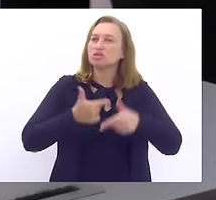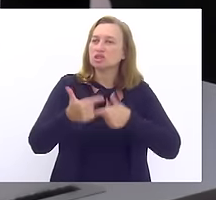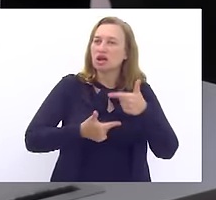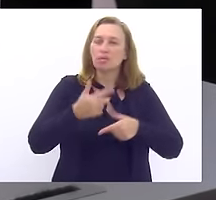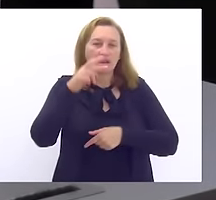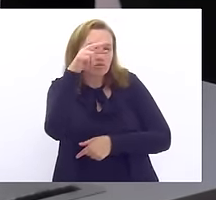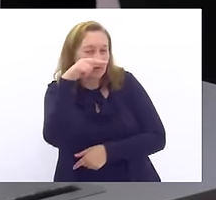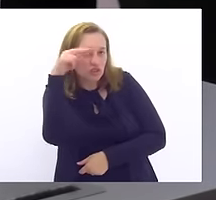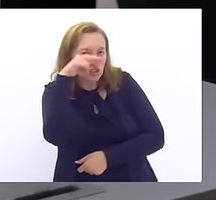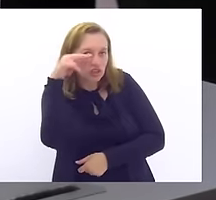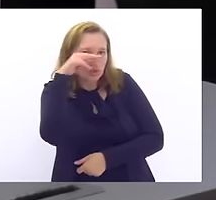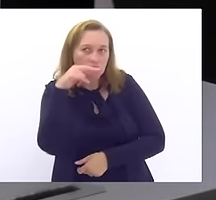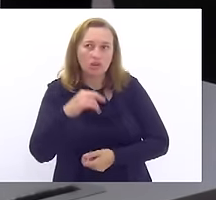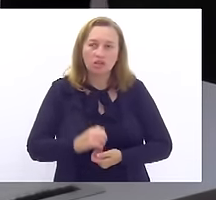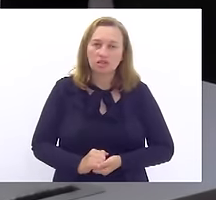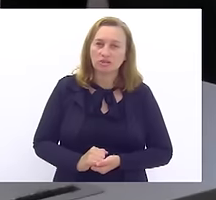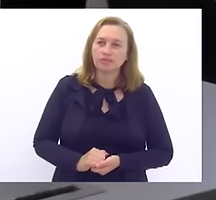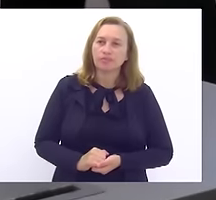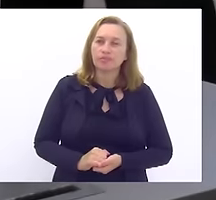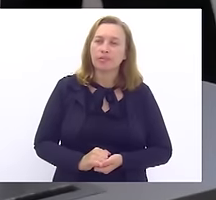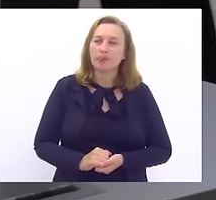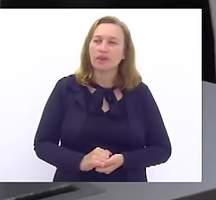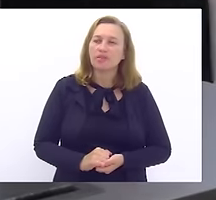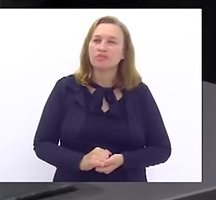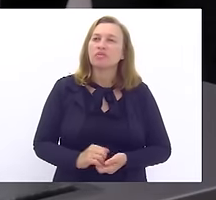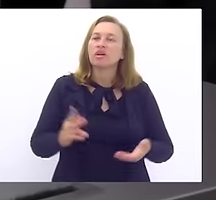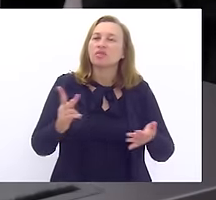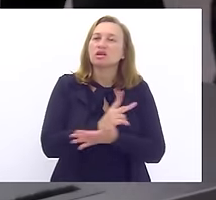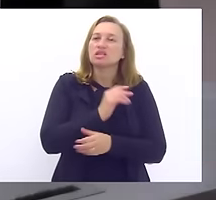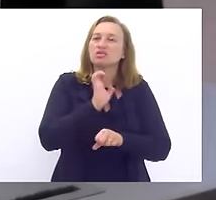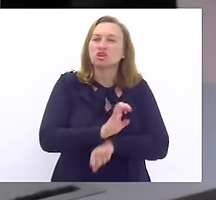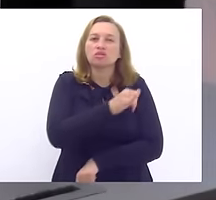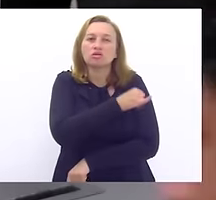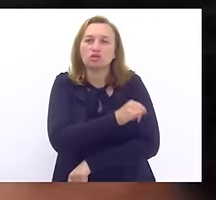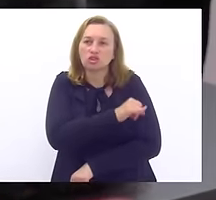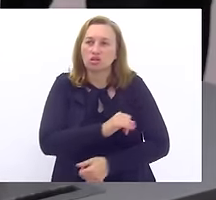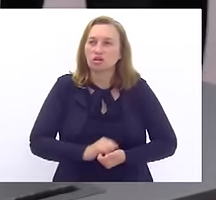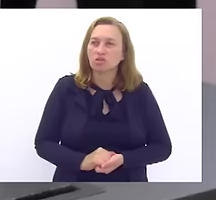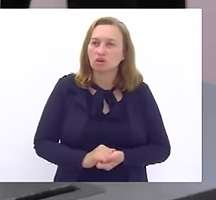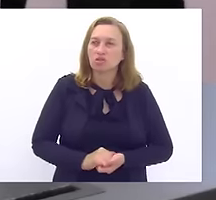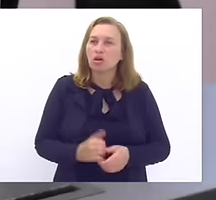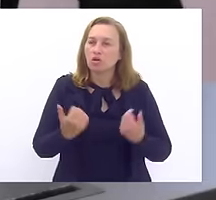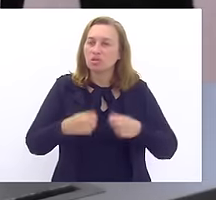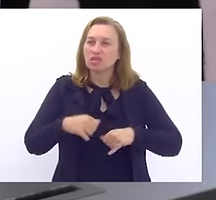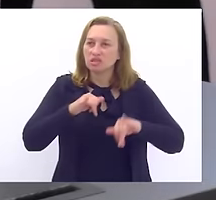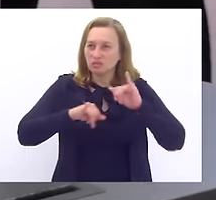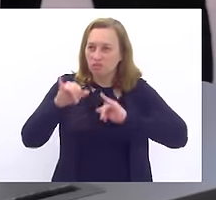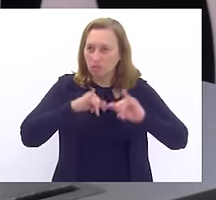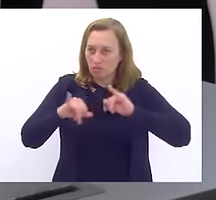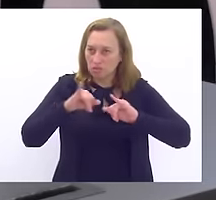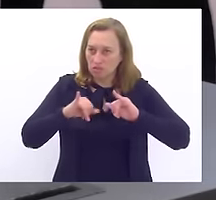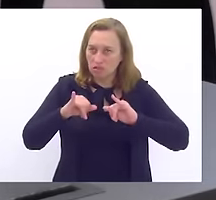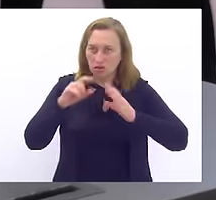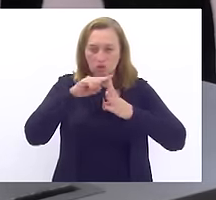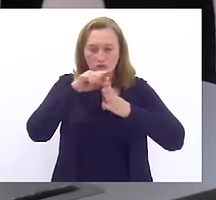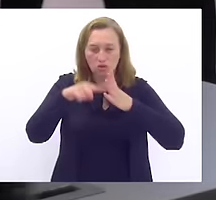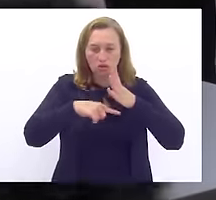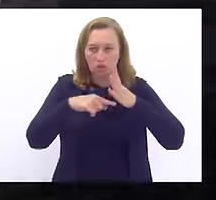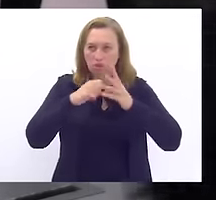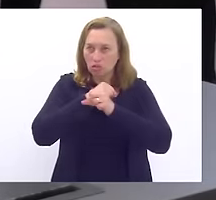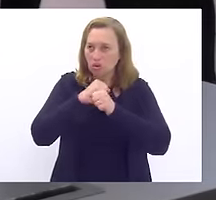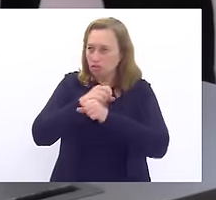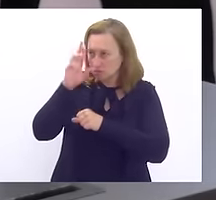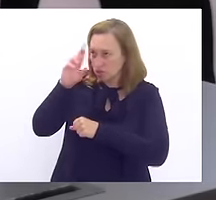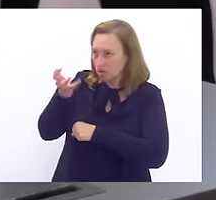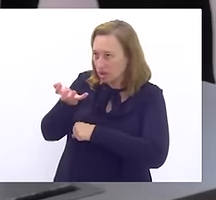fiscalizatórias estão correndo no estado do Rio de Janeiro então assim eu preciso só da informação parecida Então são os quatro anos que é